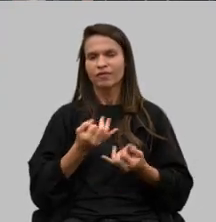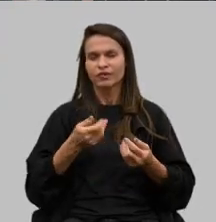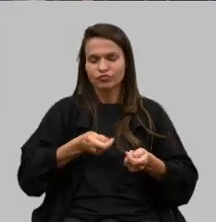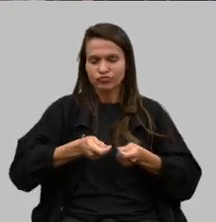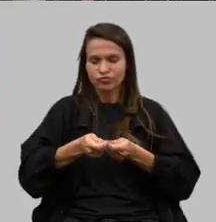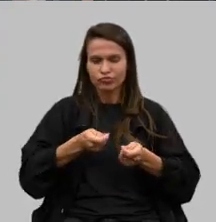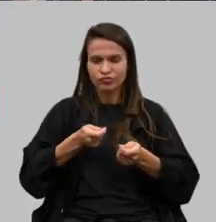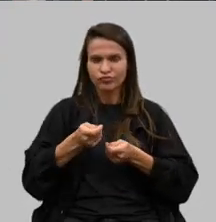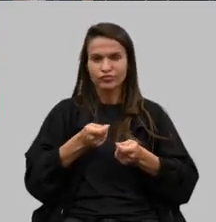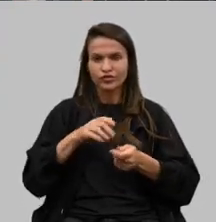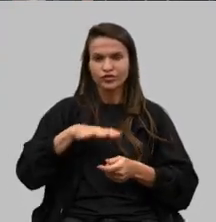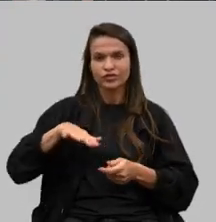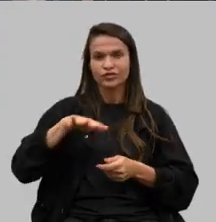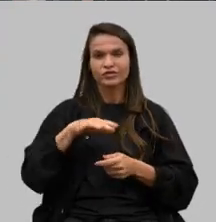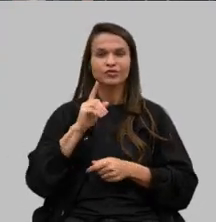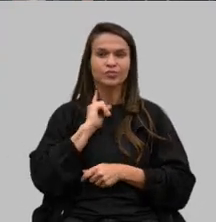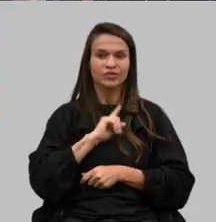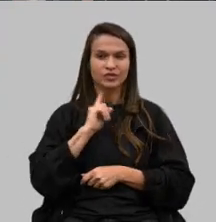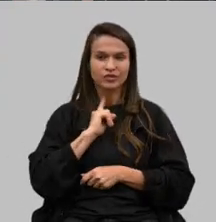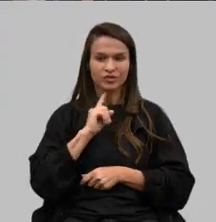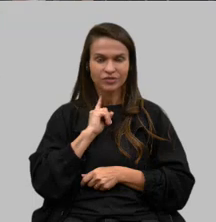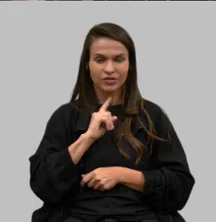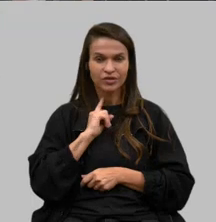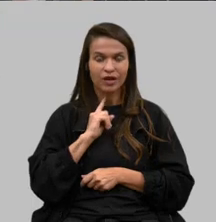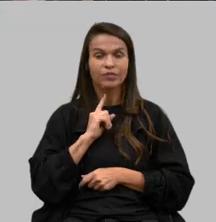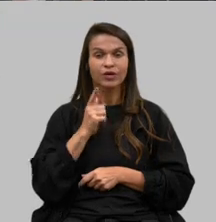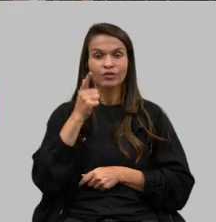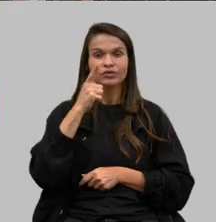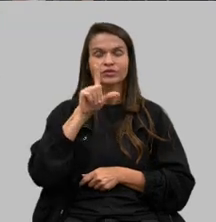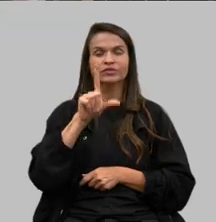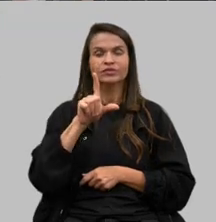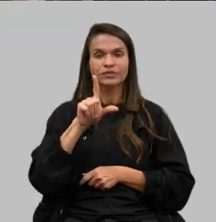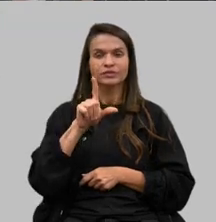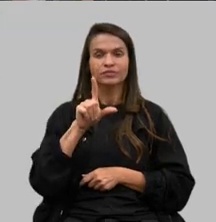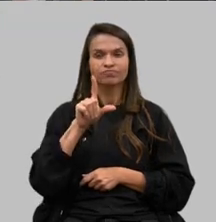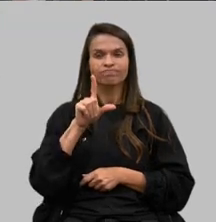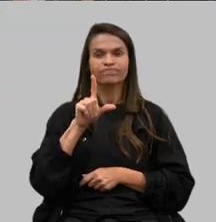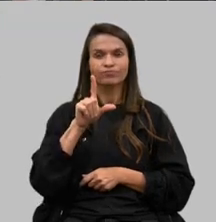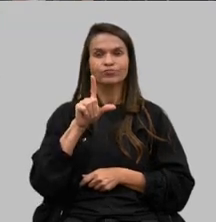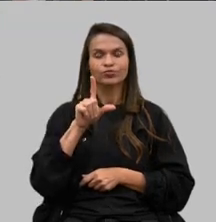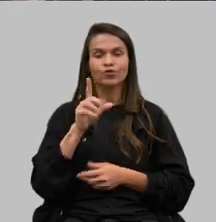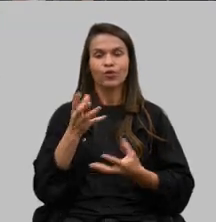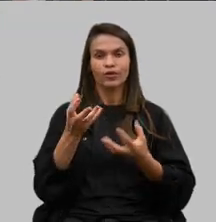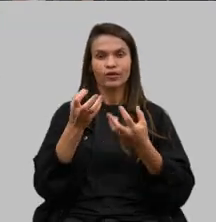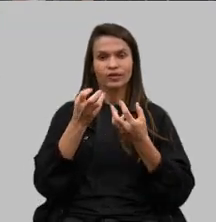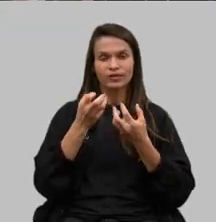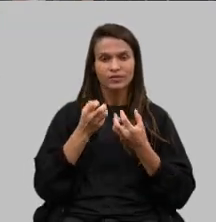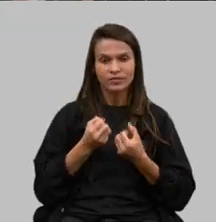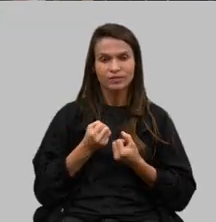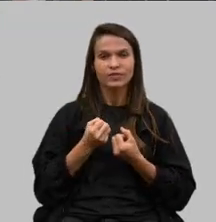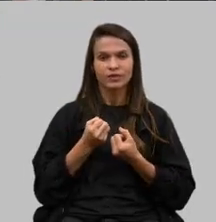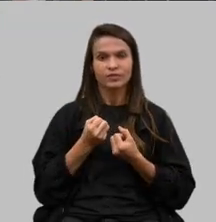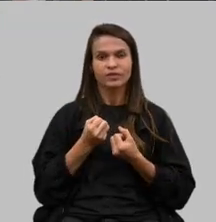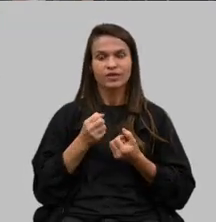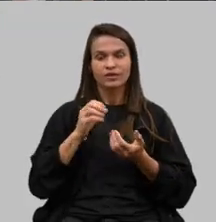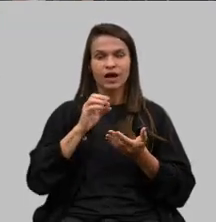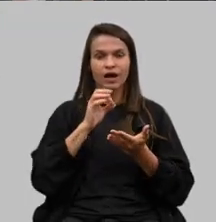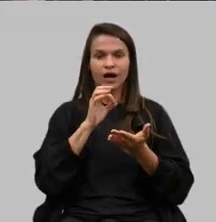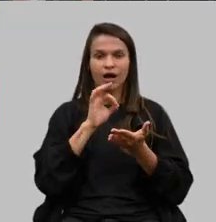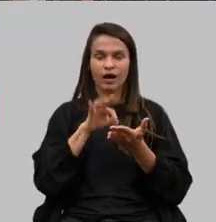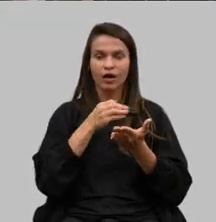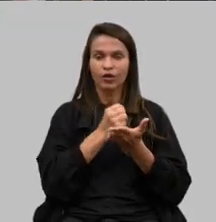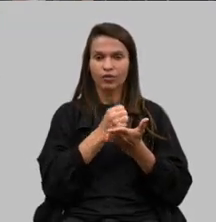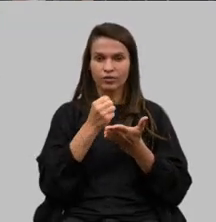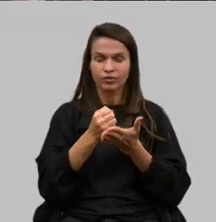Estado de Minas Gerais para conseguir chegar né à devida eh o recebimento dessa contratação eh